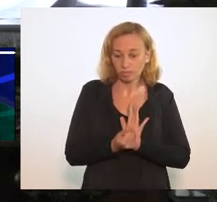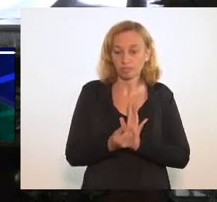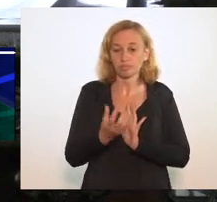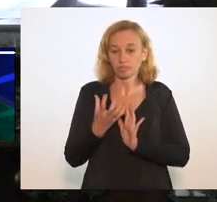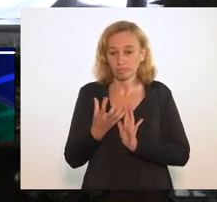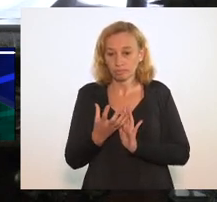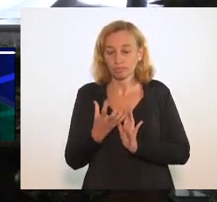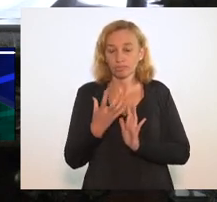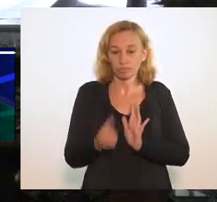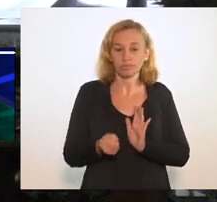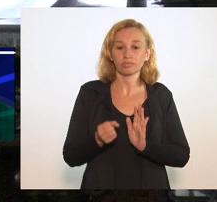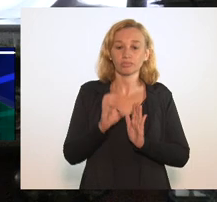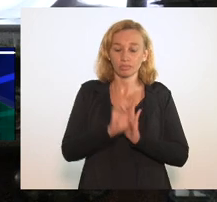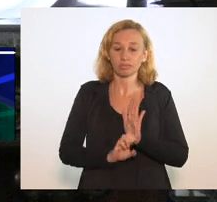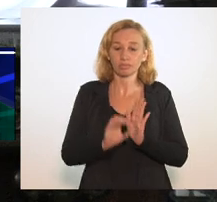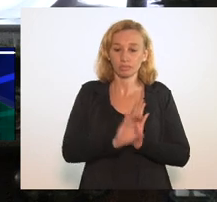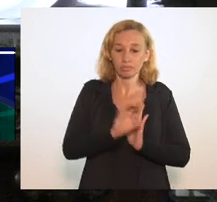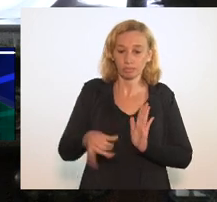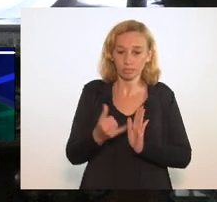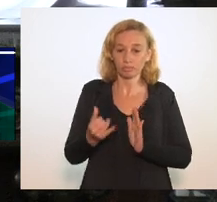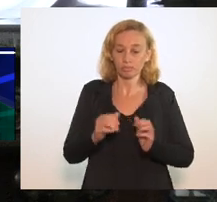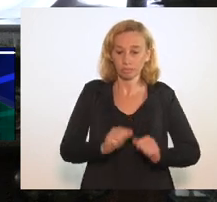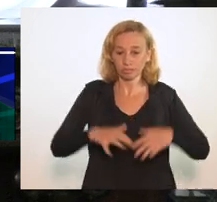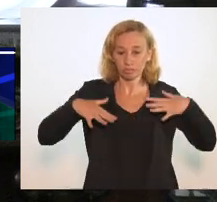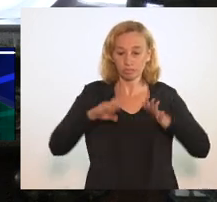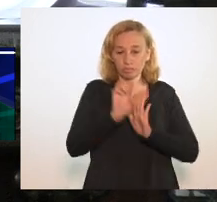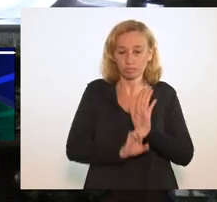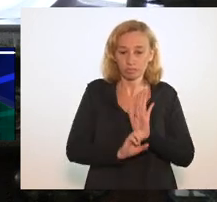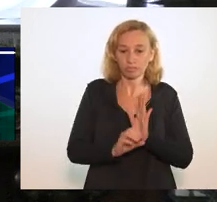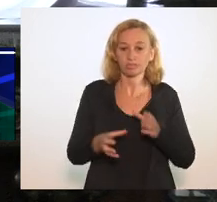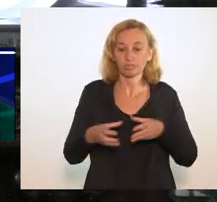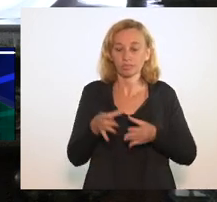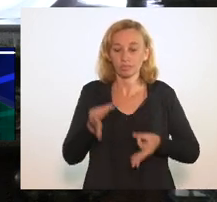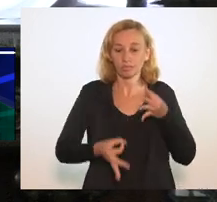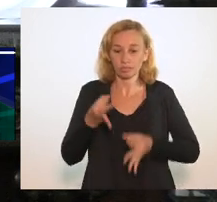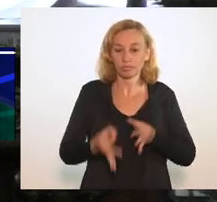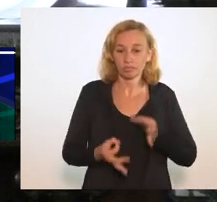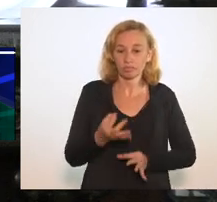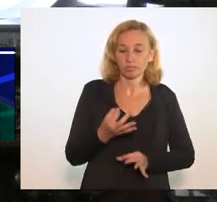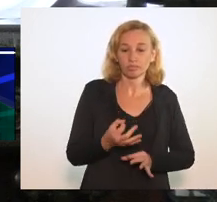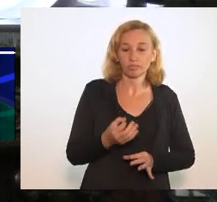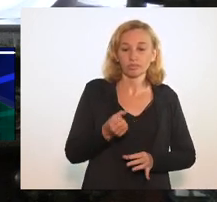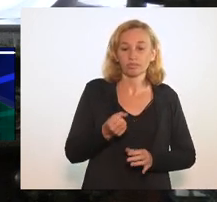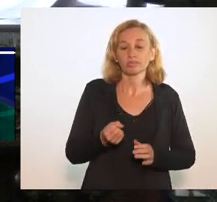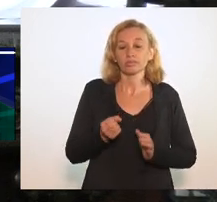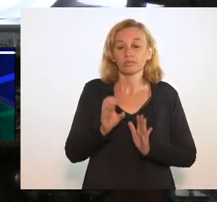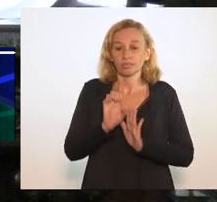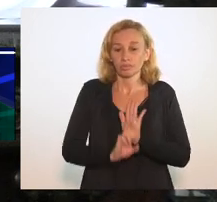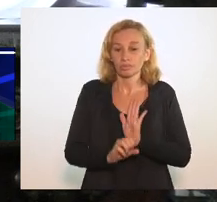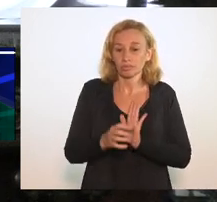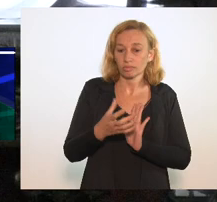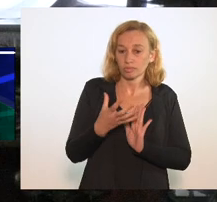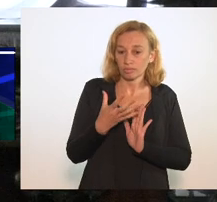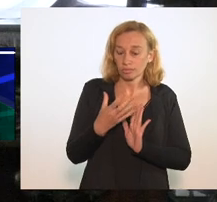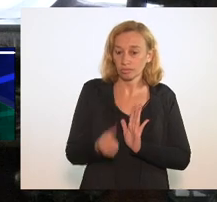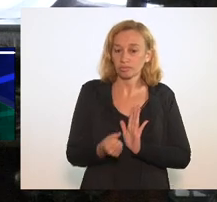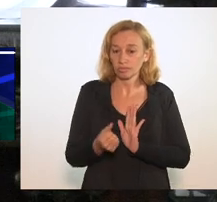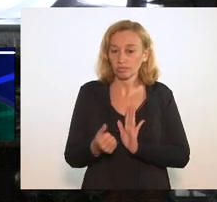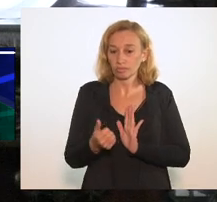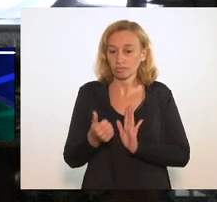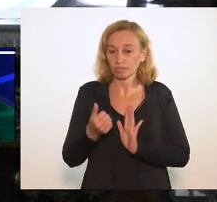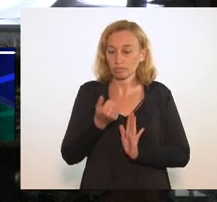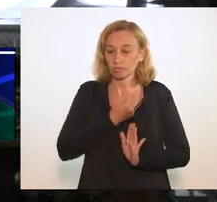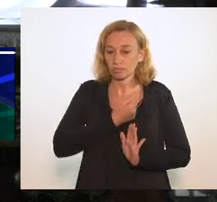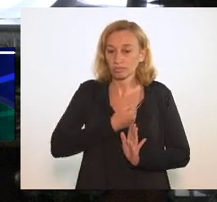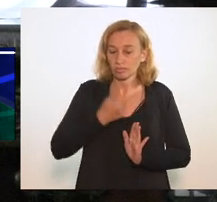favorável com a emenda da CCJ. Novo parecer às emendas de plenário da Comissão de Constituição e Justiça, favorável à emenda número 2 e contrária no número 1. Relatores,